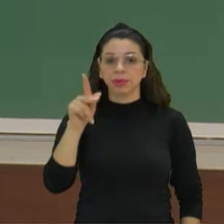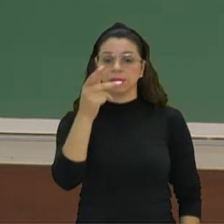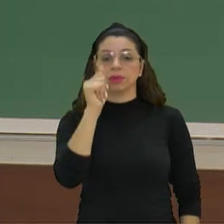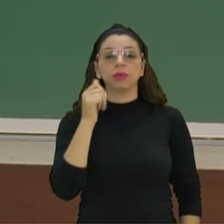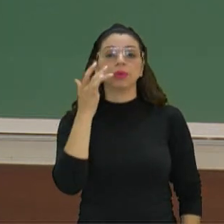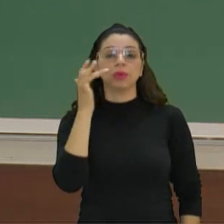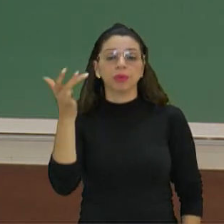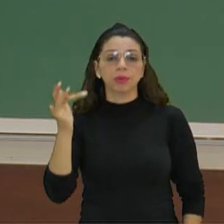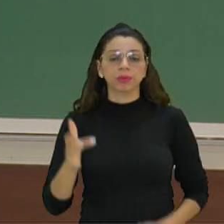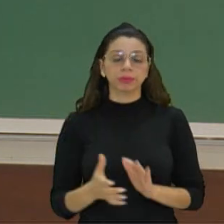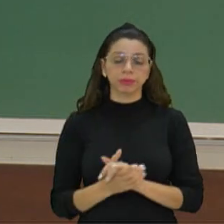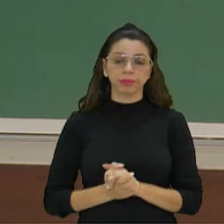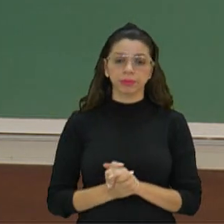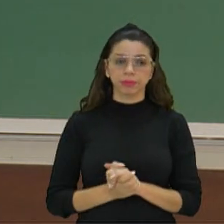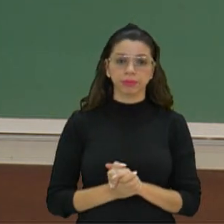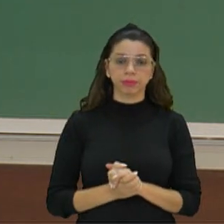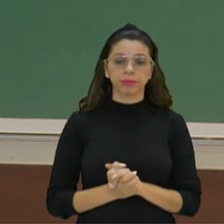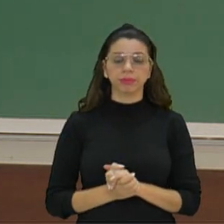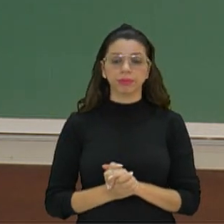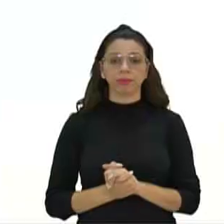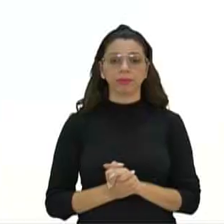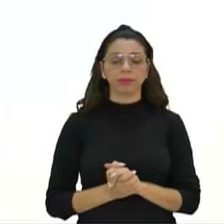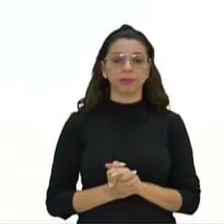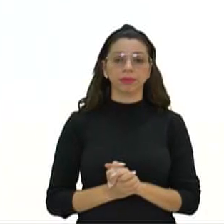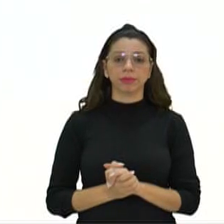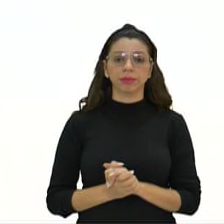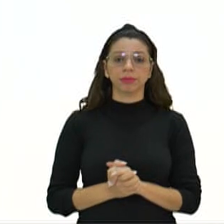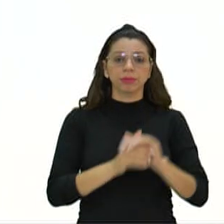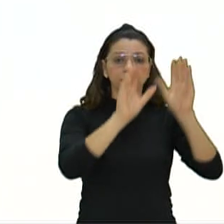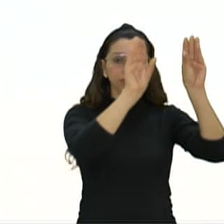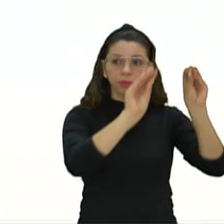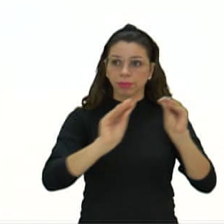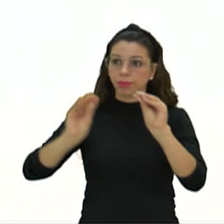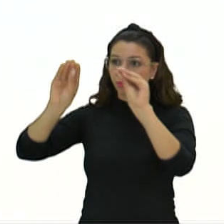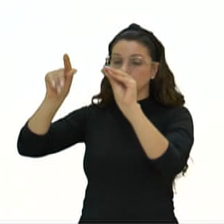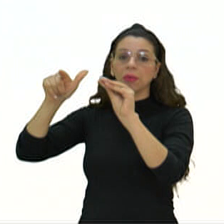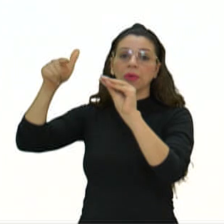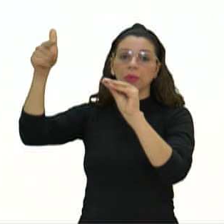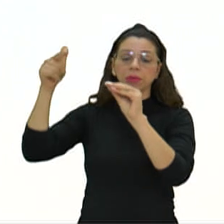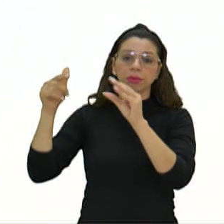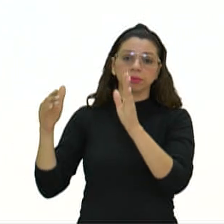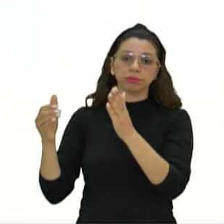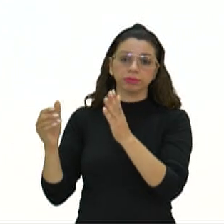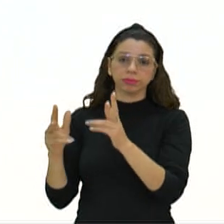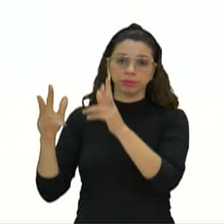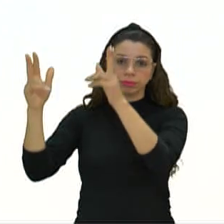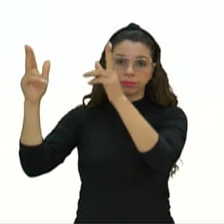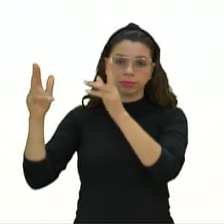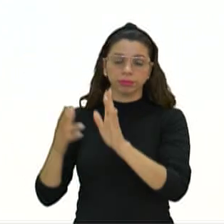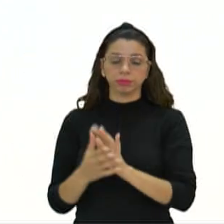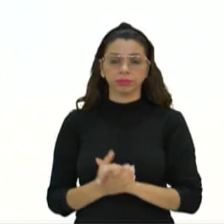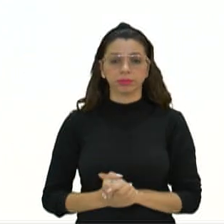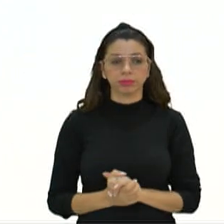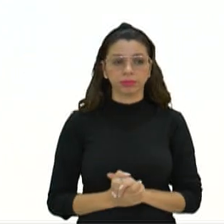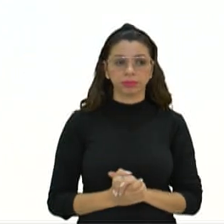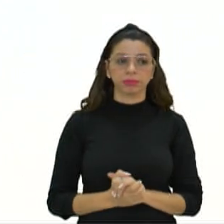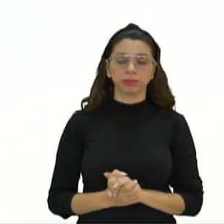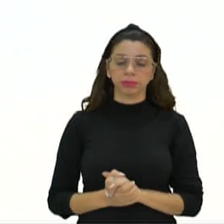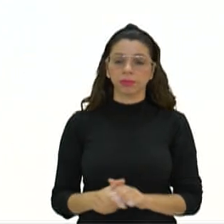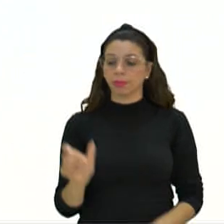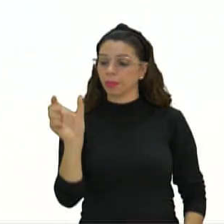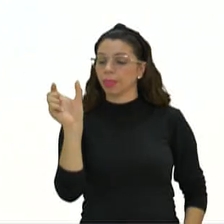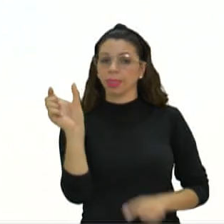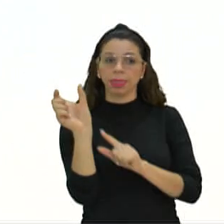esse outro pedaço aqui do texto. Mark the phrasal verb of inert. A